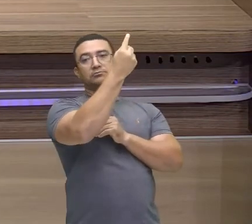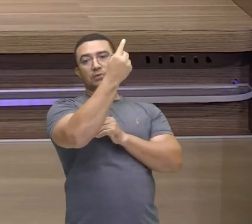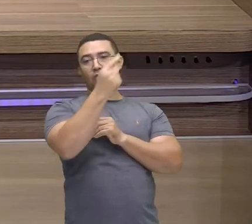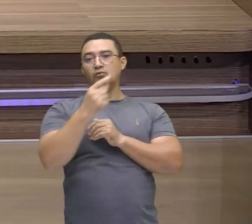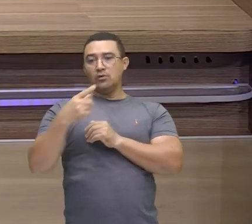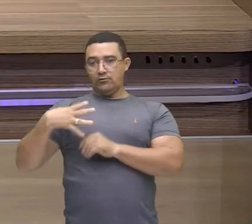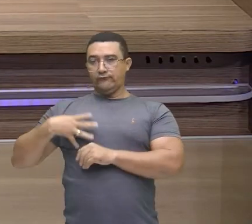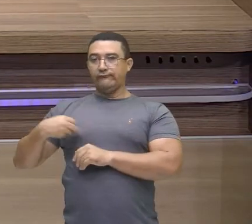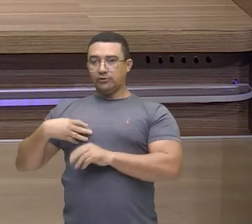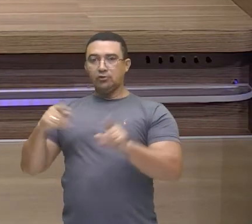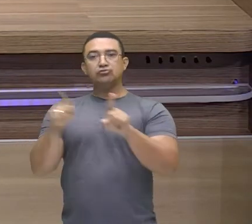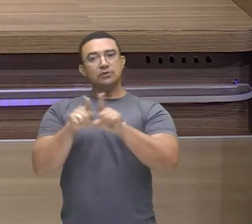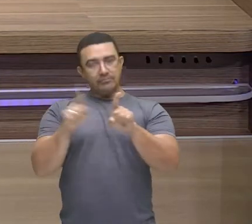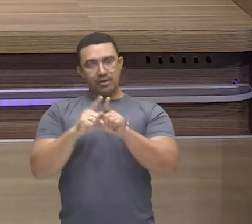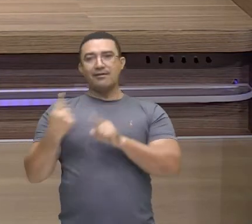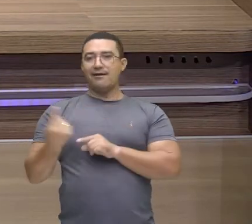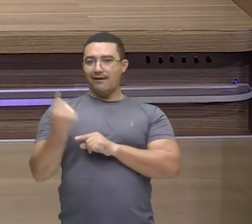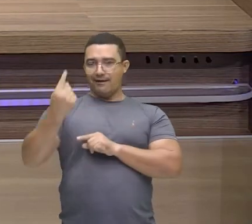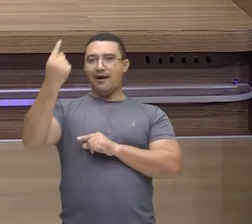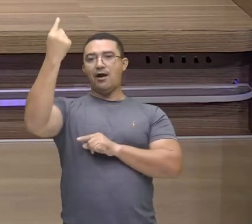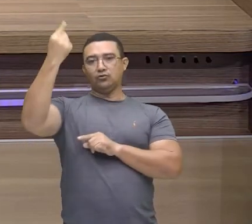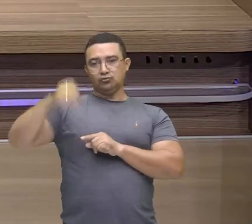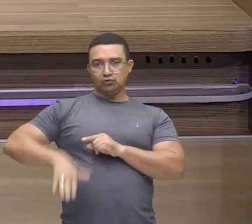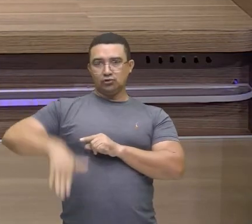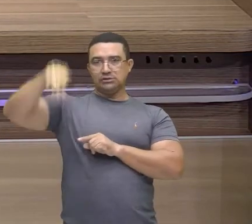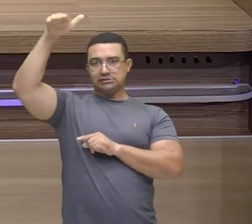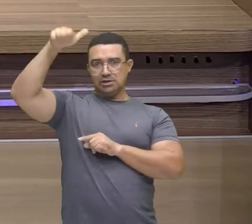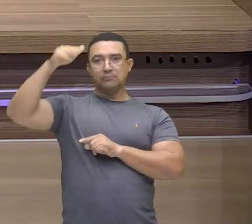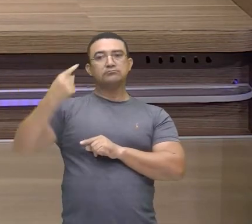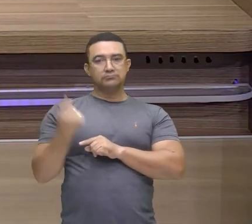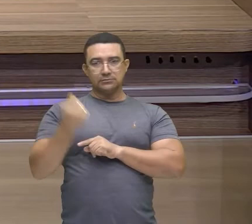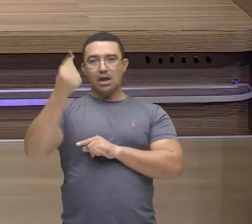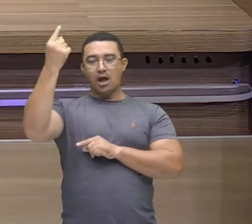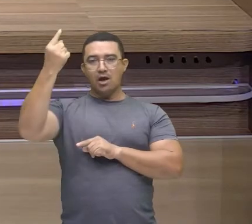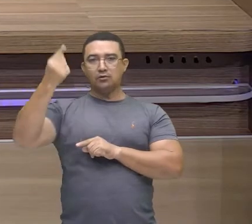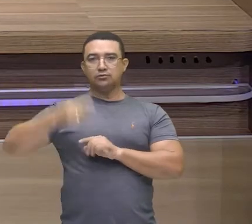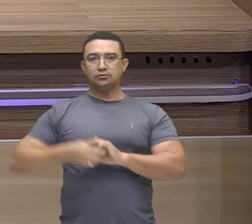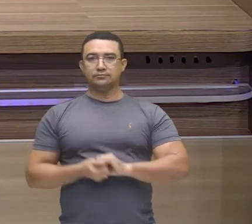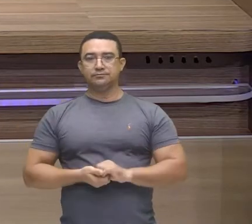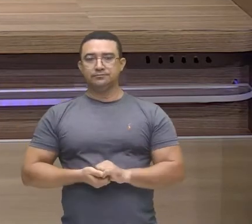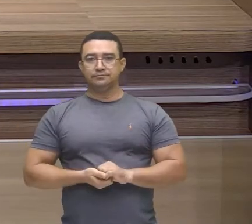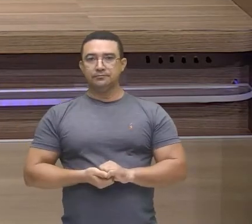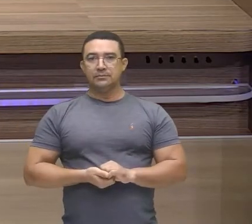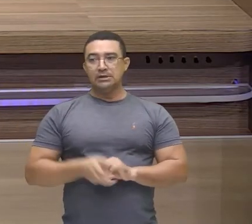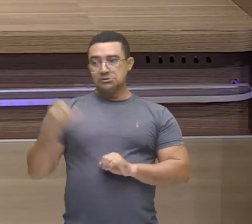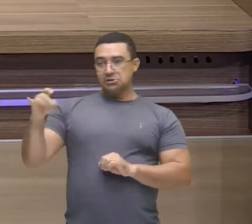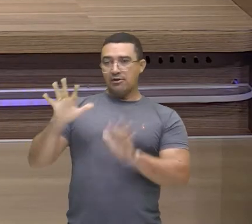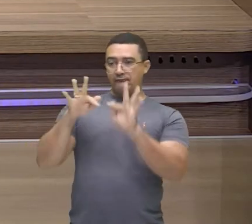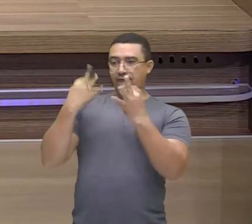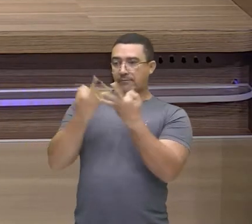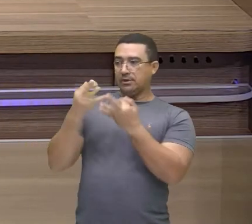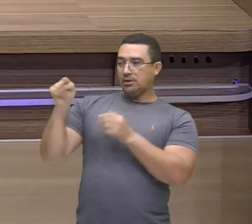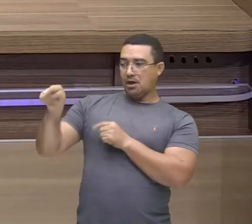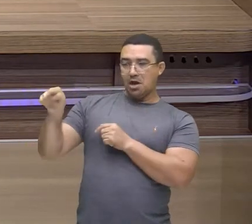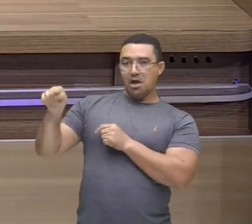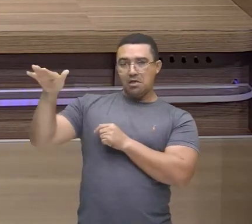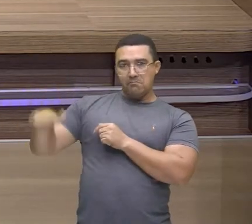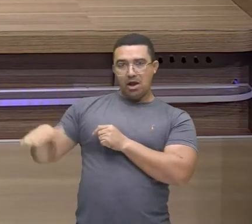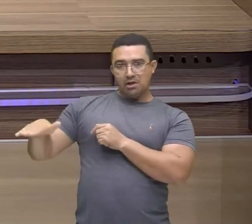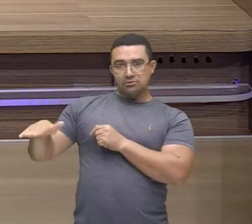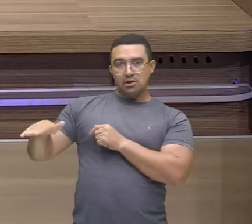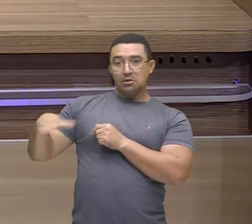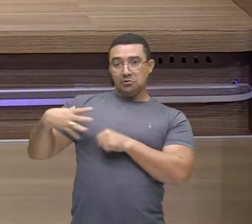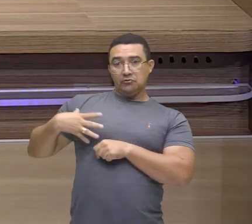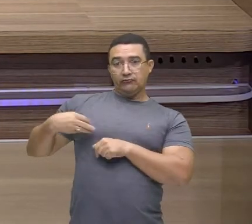ser alto. Ele vai crescer mais do que o outro que tem uma família pequena. Na minha casa, o mais alto que tem é 1,65